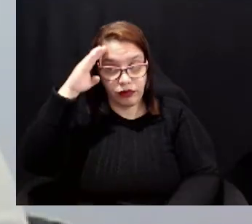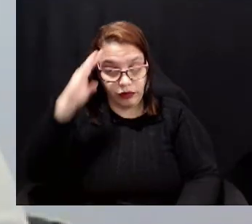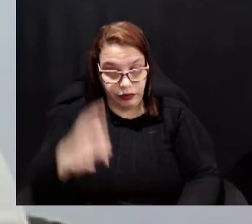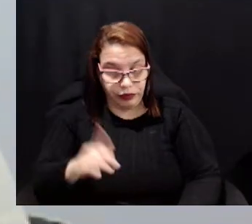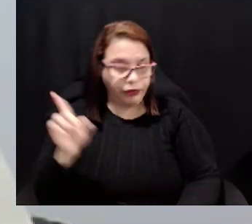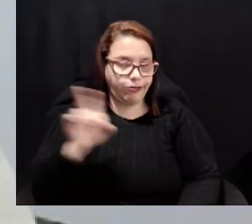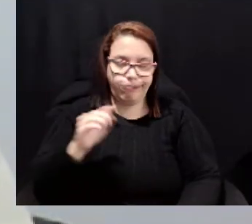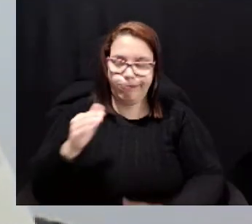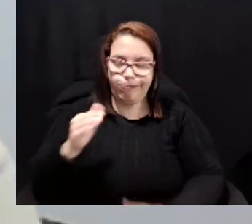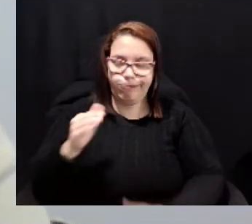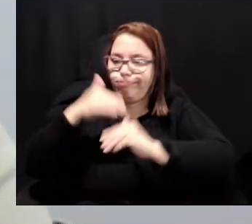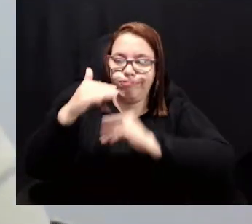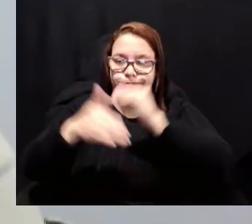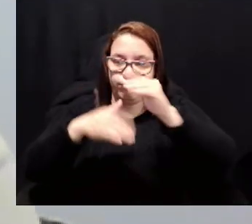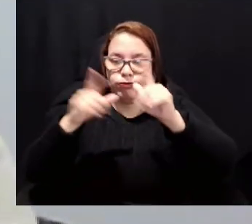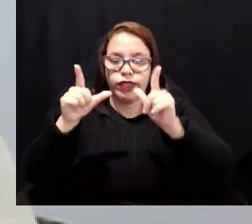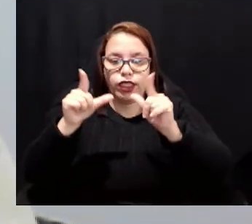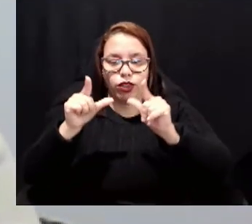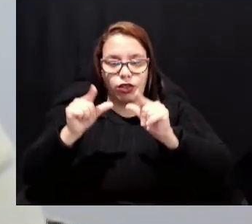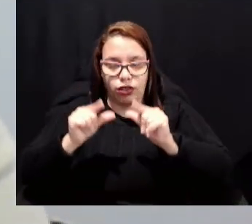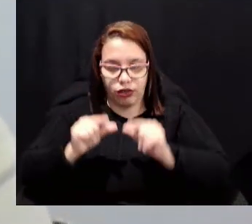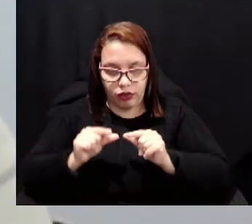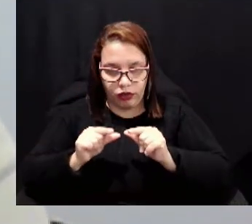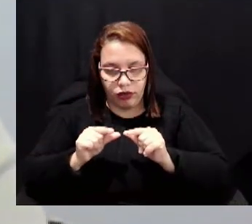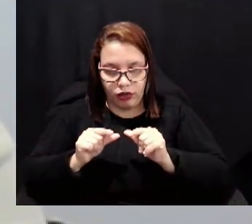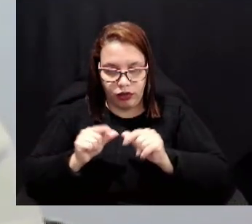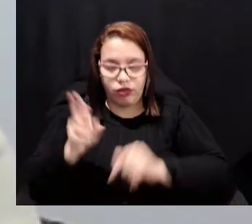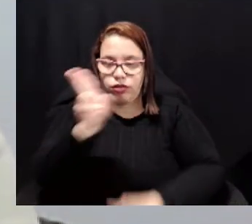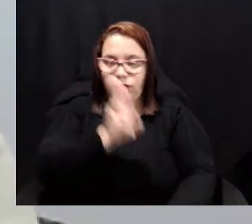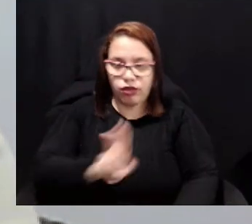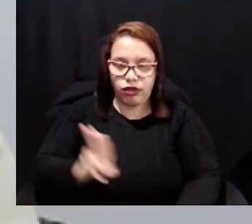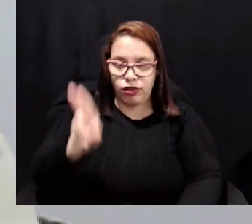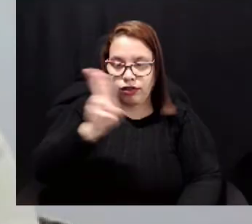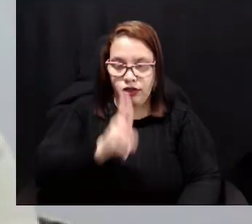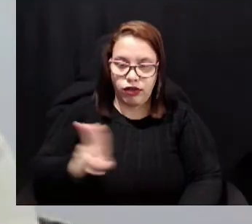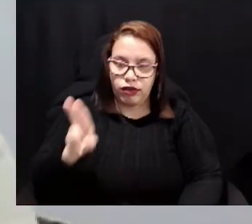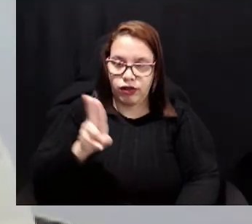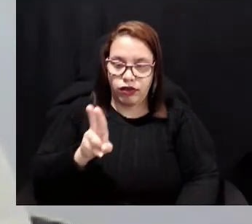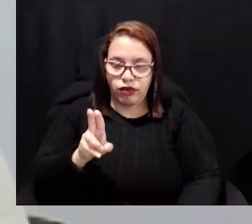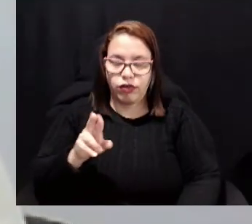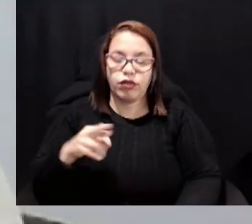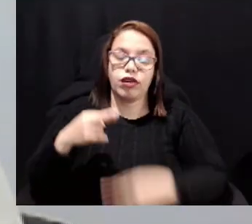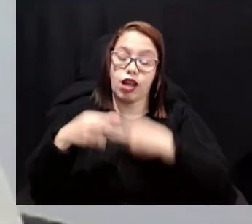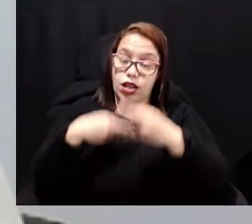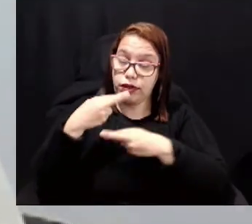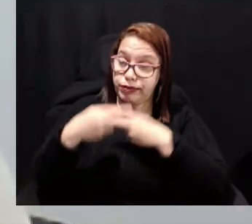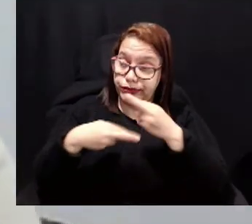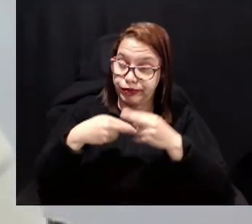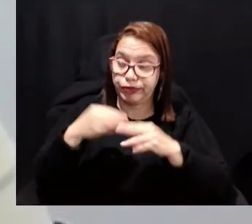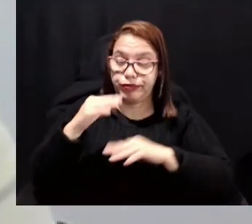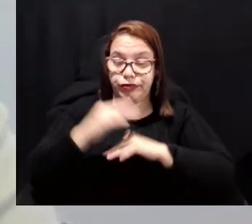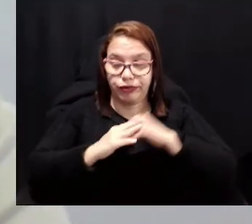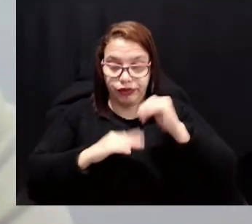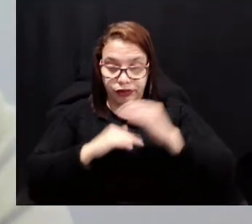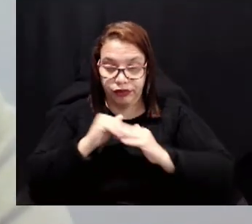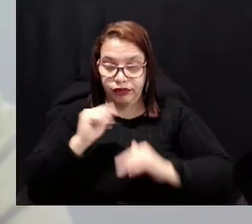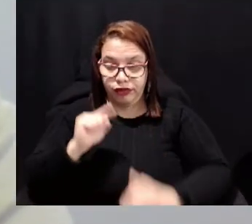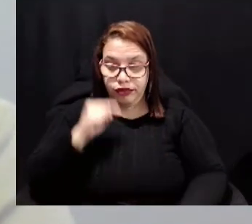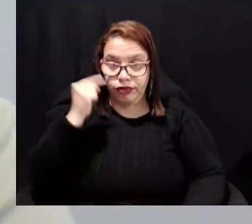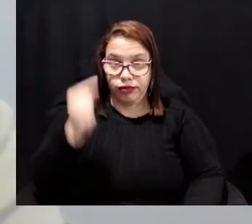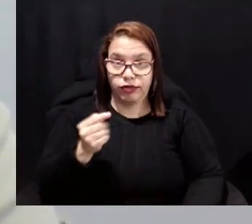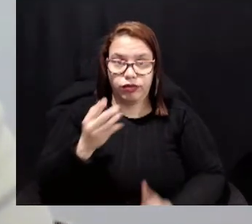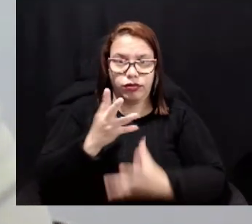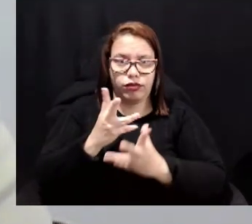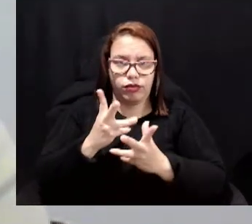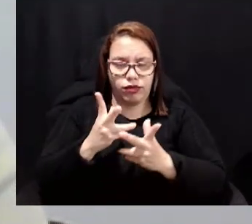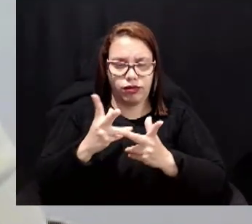ser priorizado a não geração, a redução, a reutilização, a reciclagem, o tratamento, e